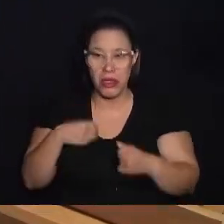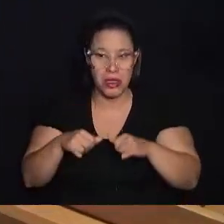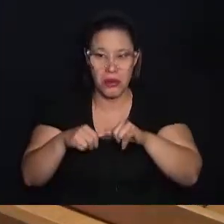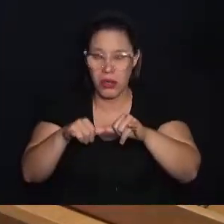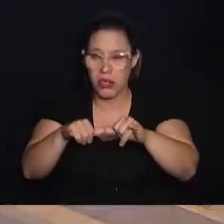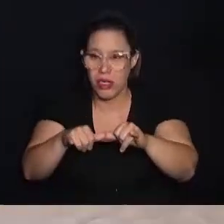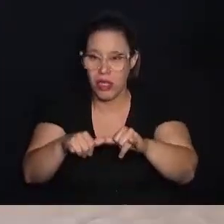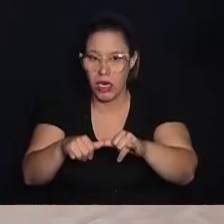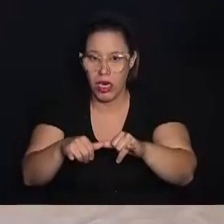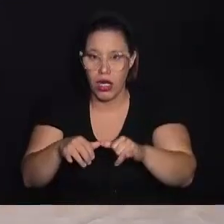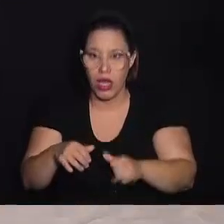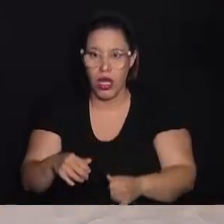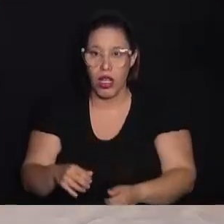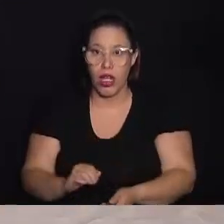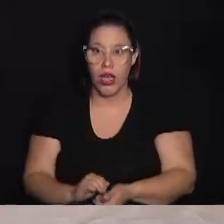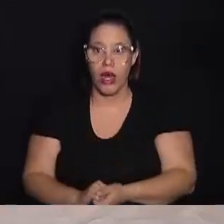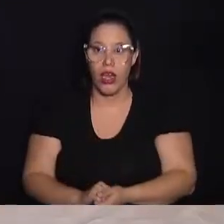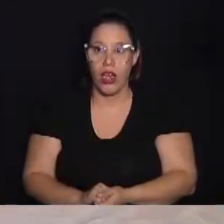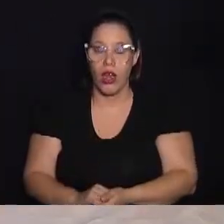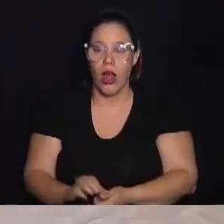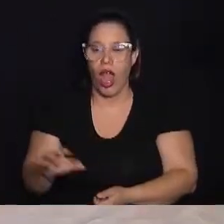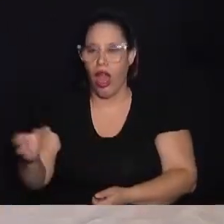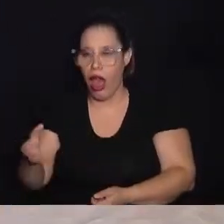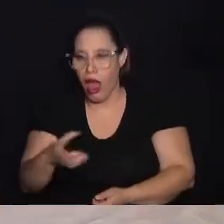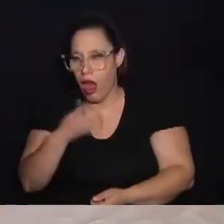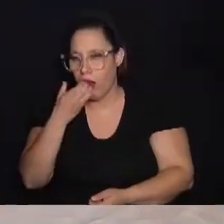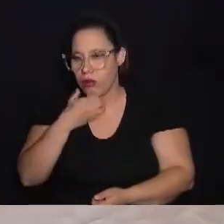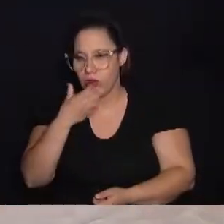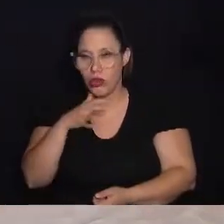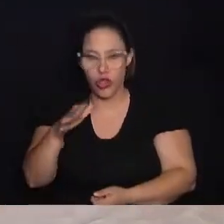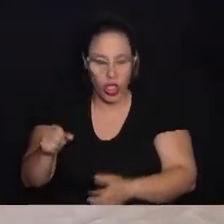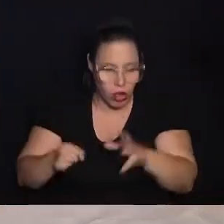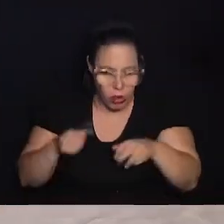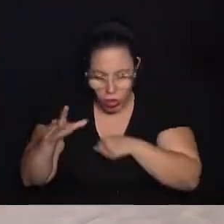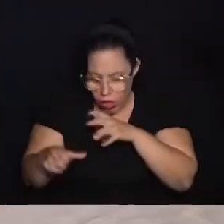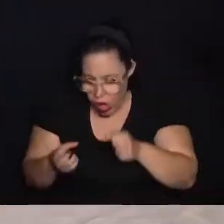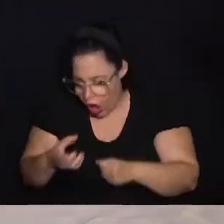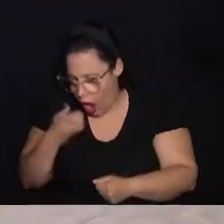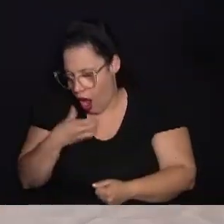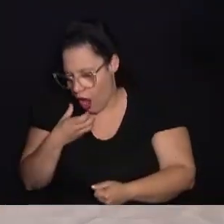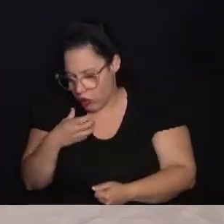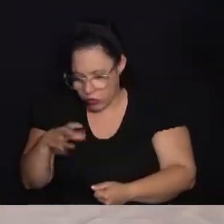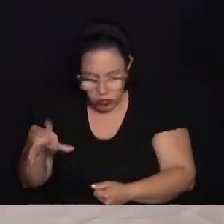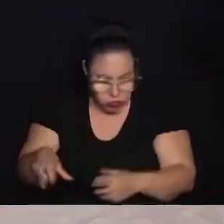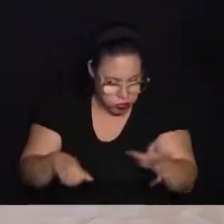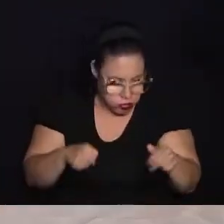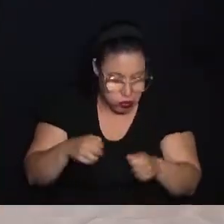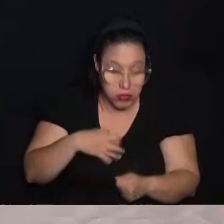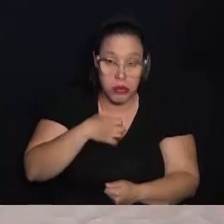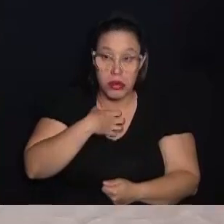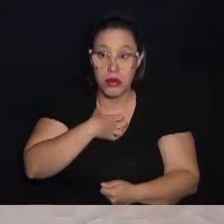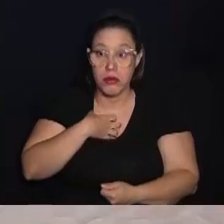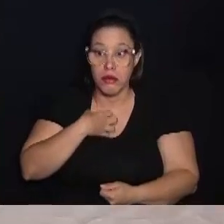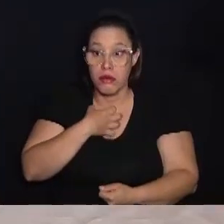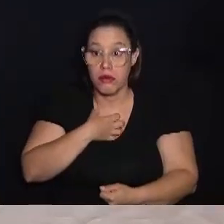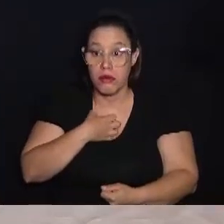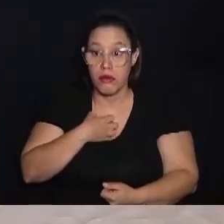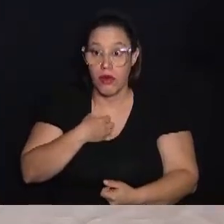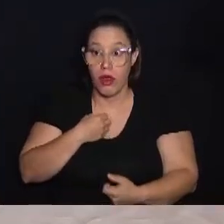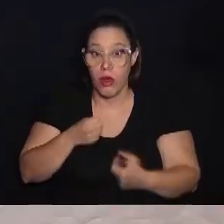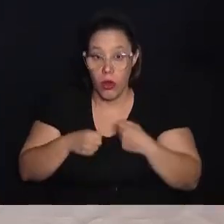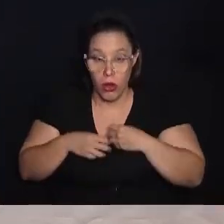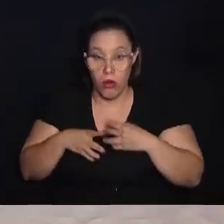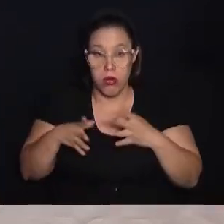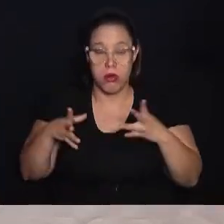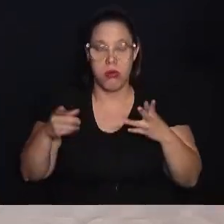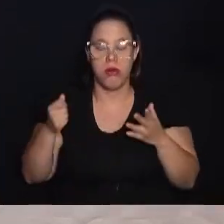instinto é pegar a fruta, pegar o máximo que você puder para você comer. Então, aquele instinto vai se manifestar no momento do